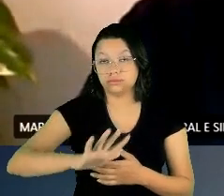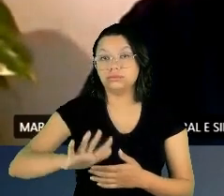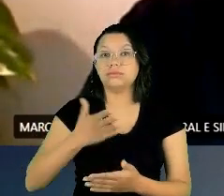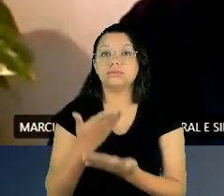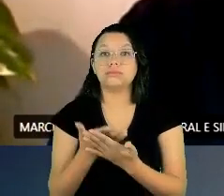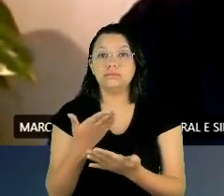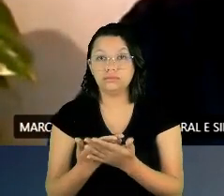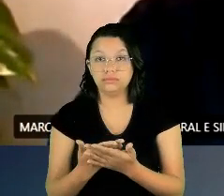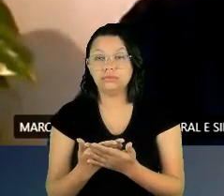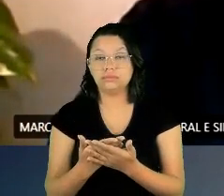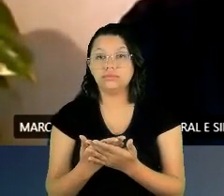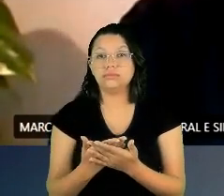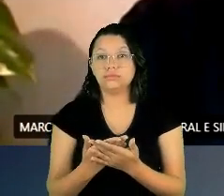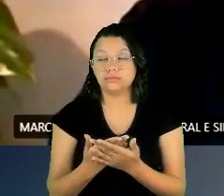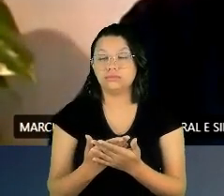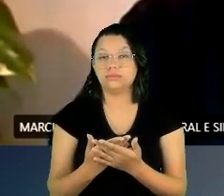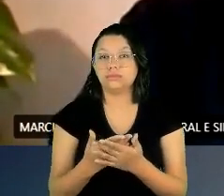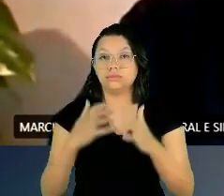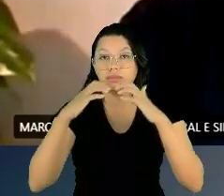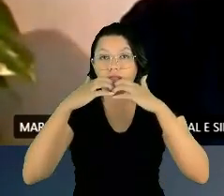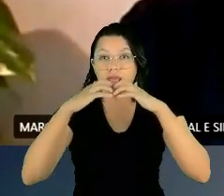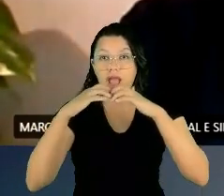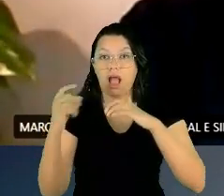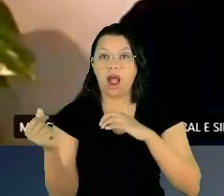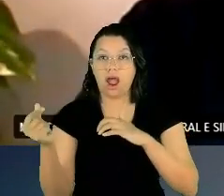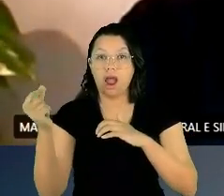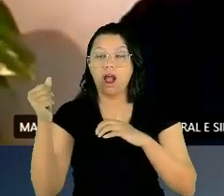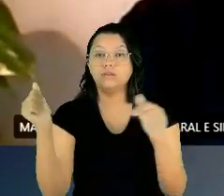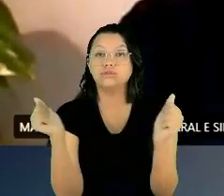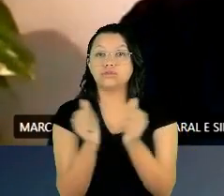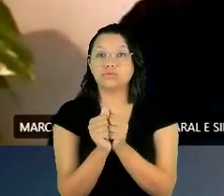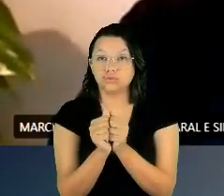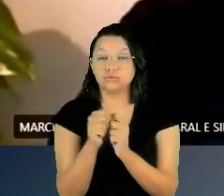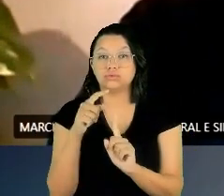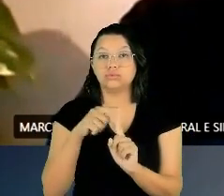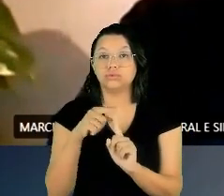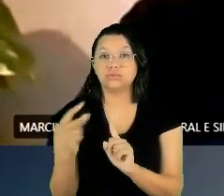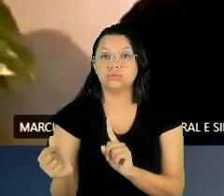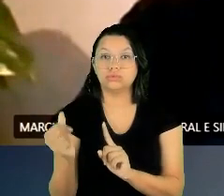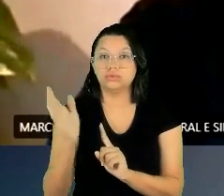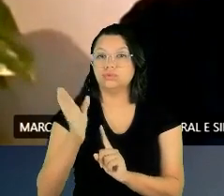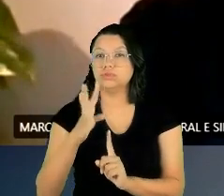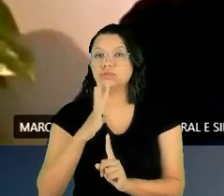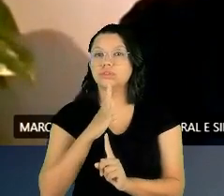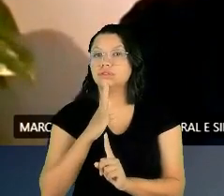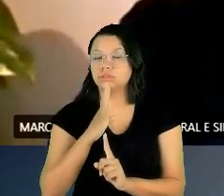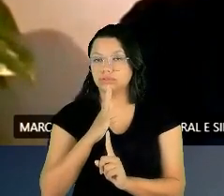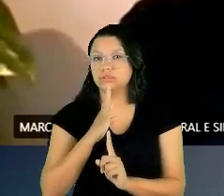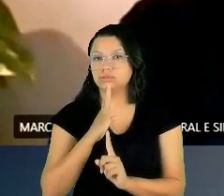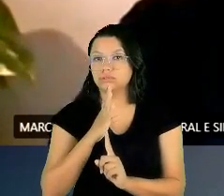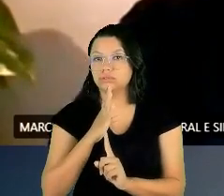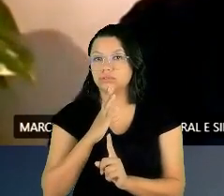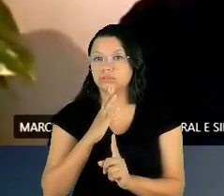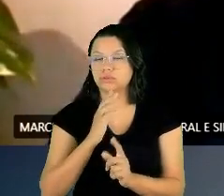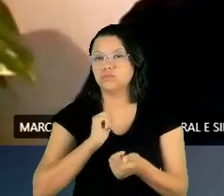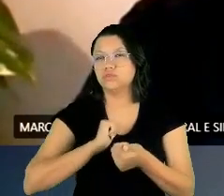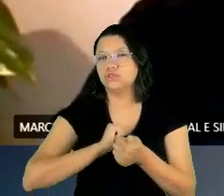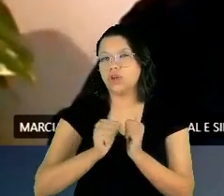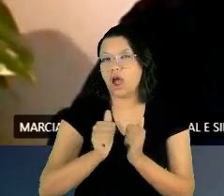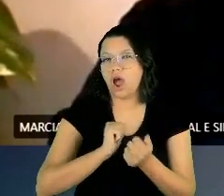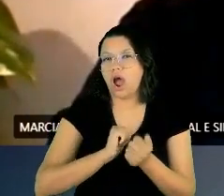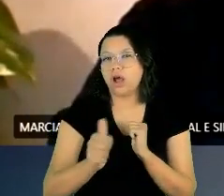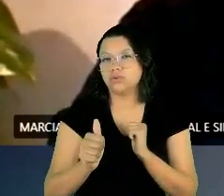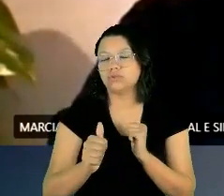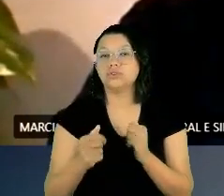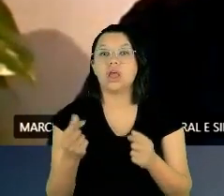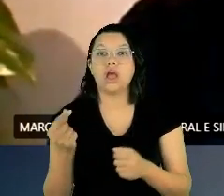uma outra área interdisciplinar, que é a neuroeconomia. Então a neuroeconomia juntou os modelos econômicos já conhecidos, os